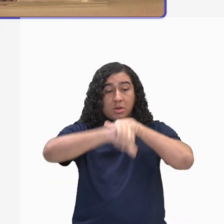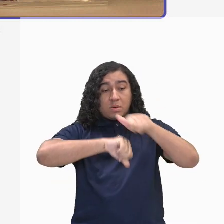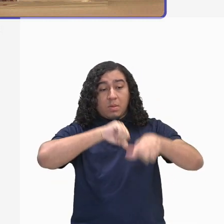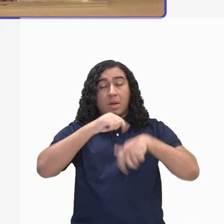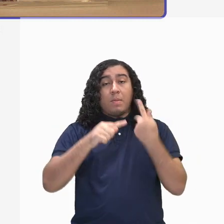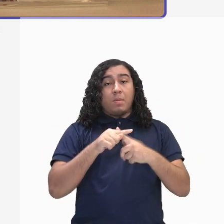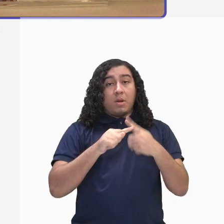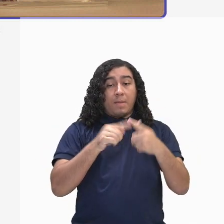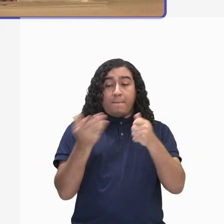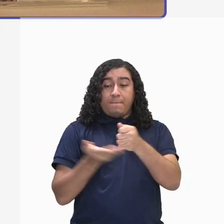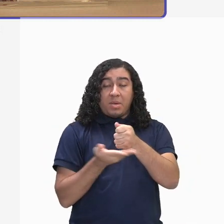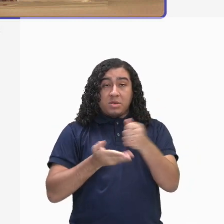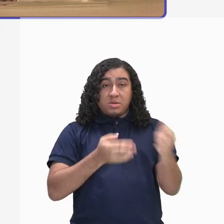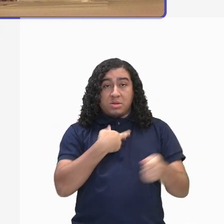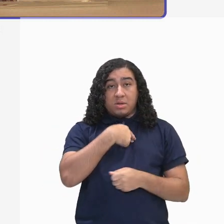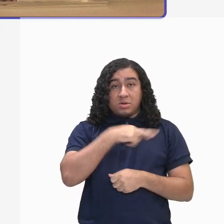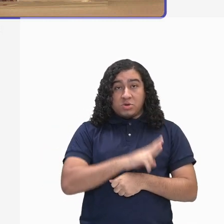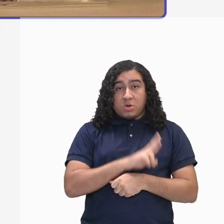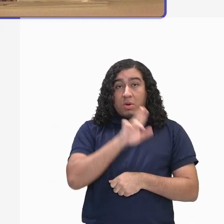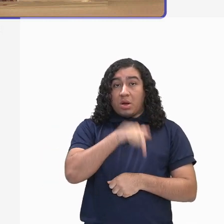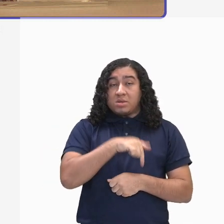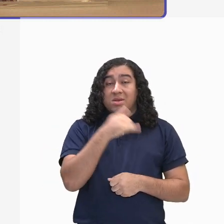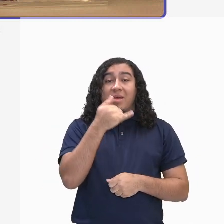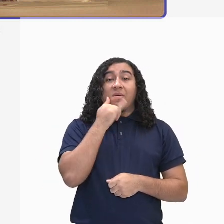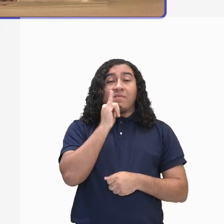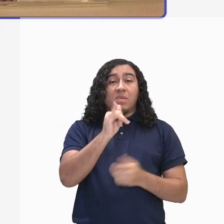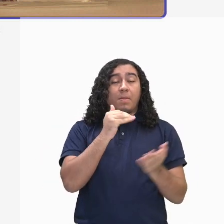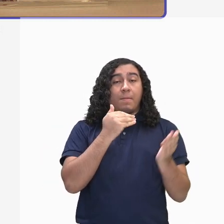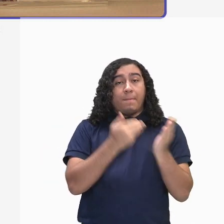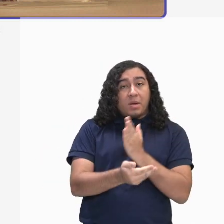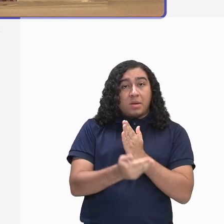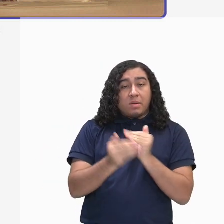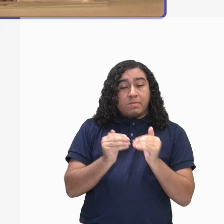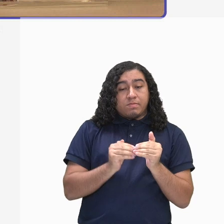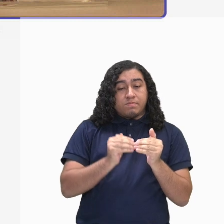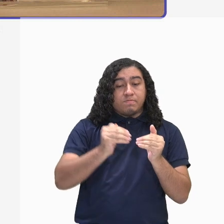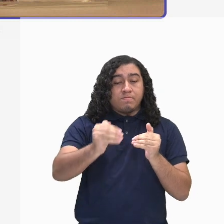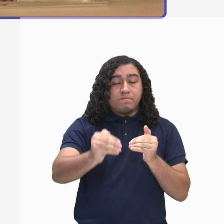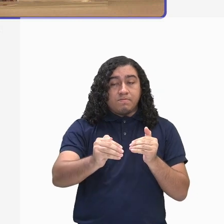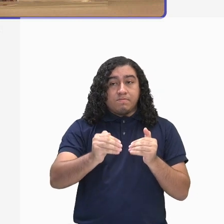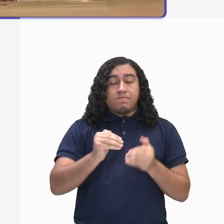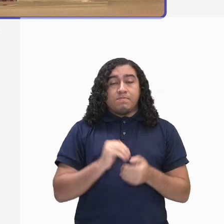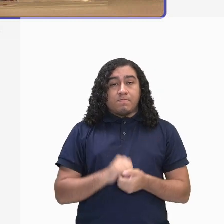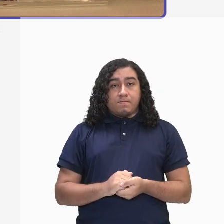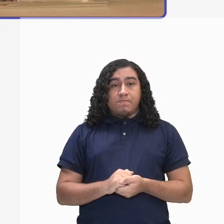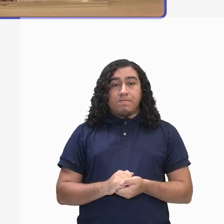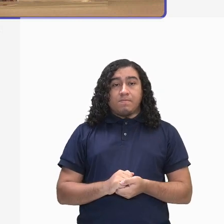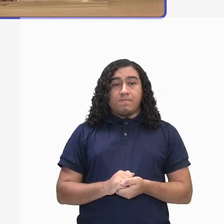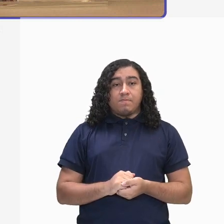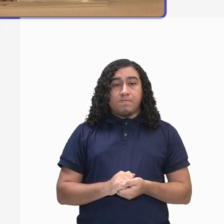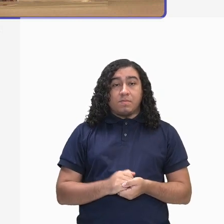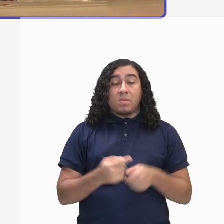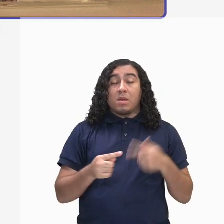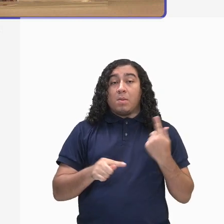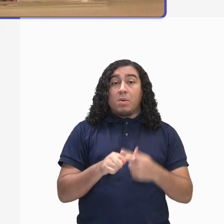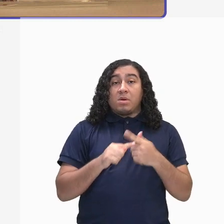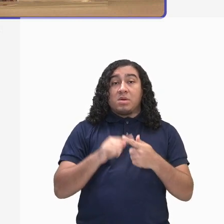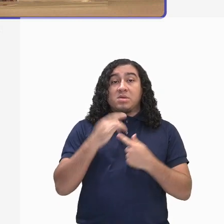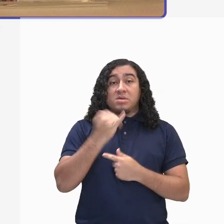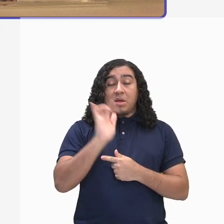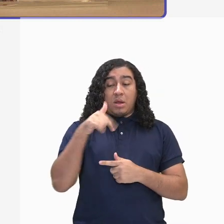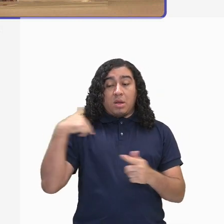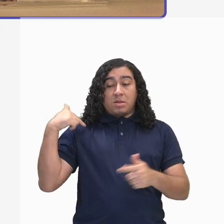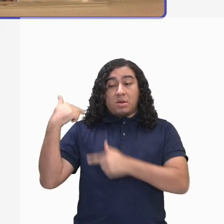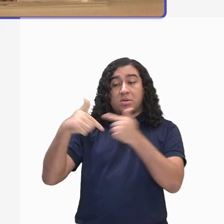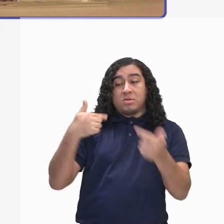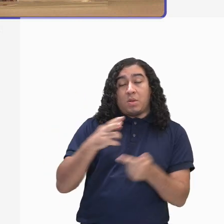tradições religiosas escritas não se perca com o passar do tempo. Porque sejam as tradições orais,